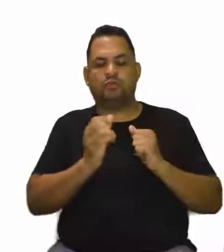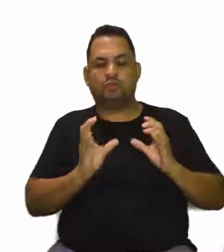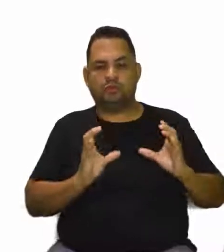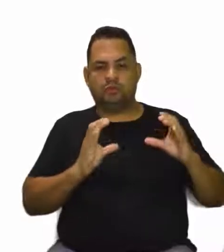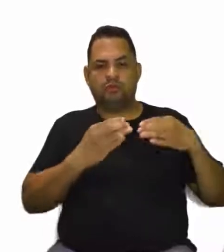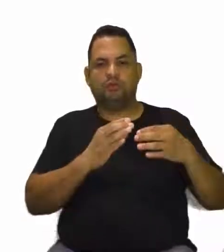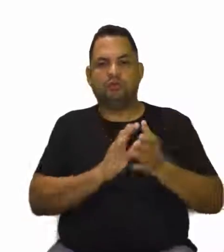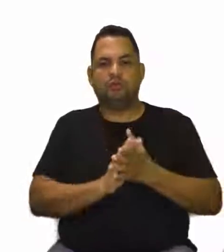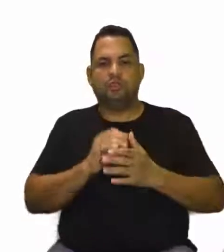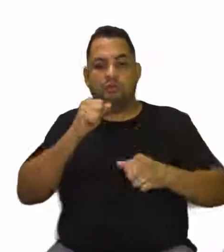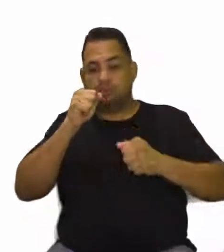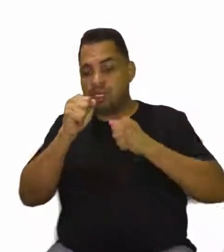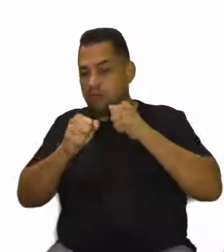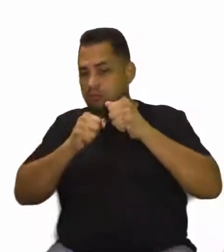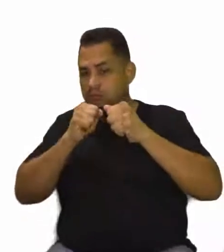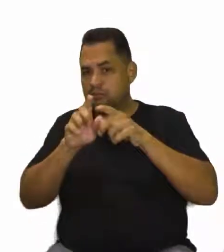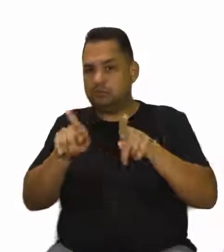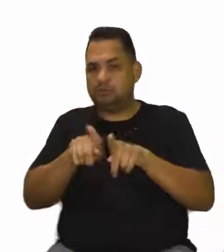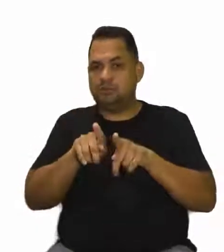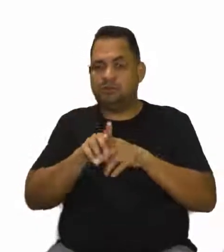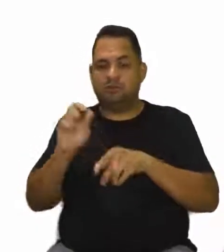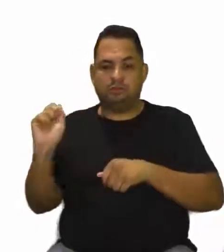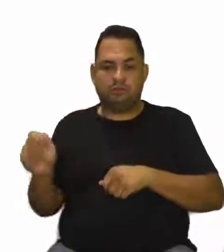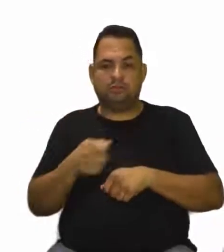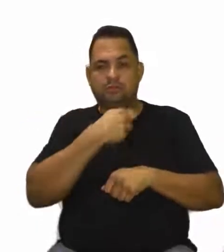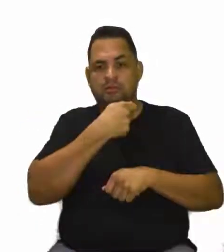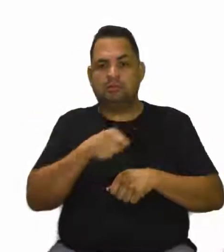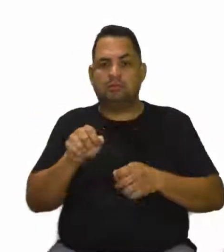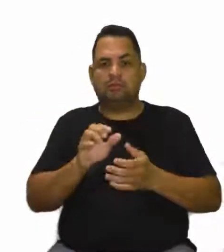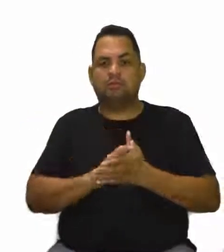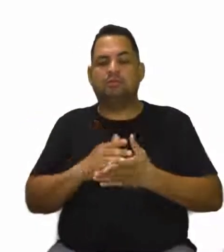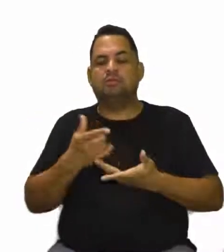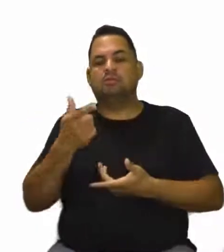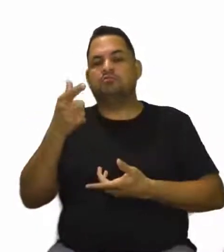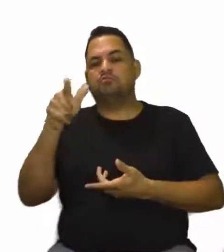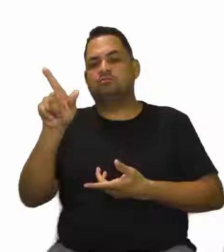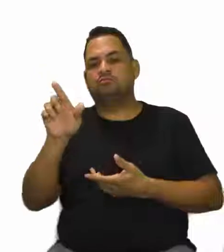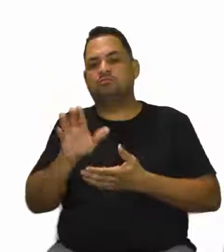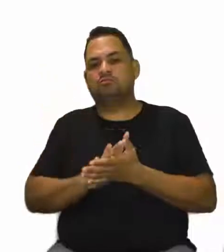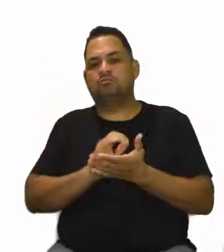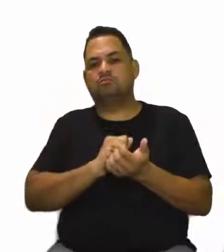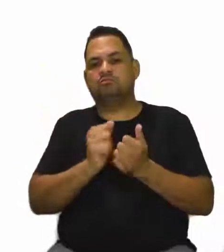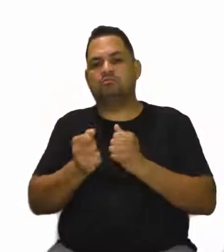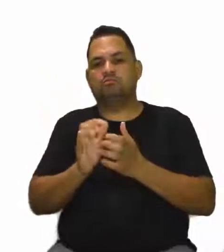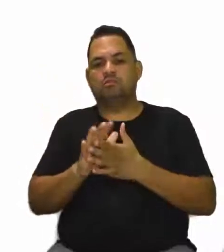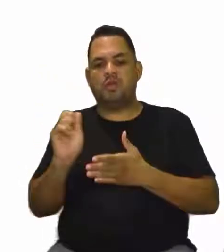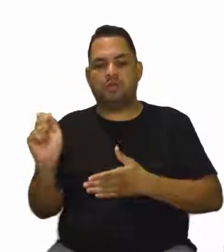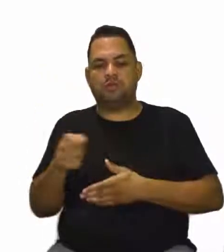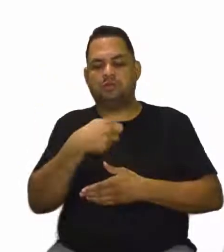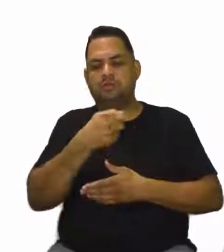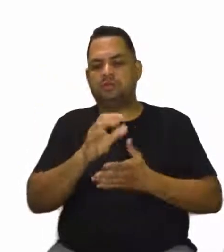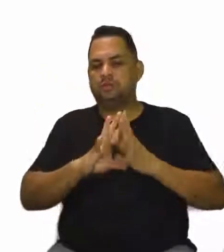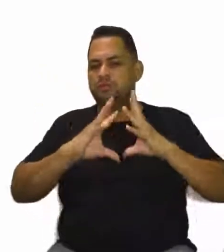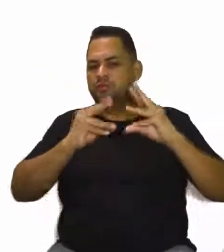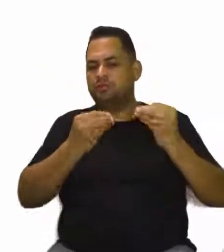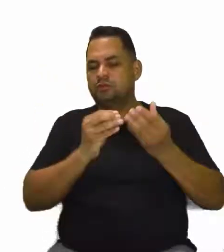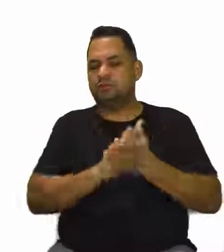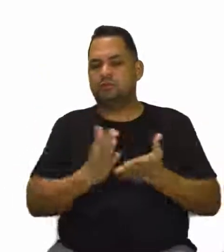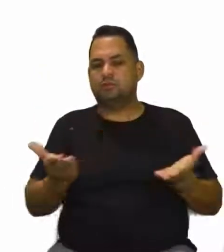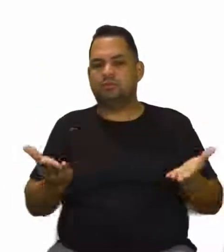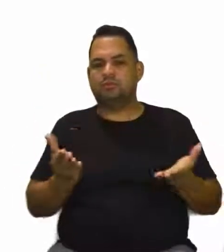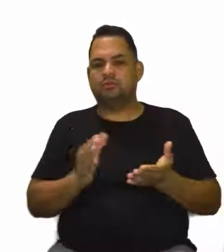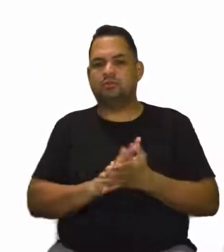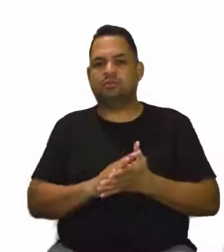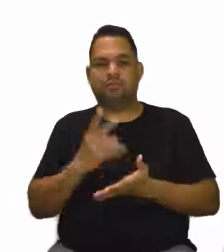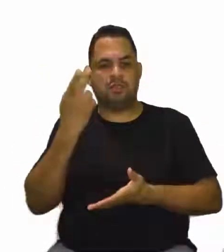também, nas lutas, no tênis e em esportes de raquete como um todo. Então, esse movimento